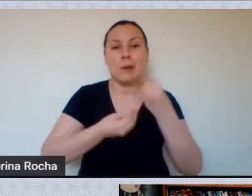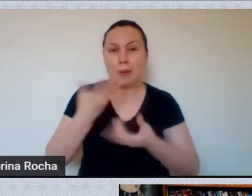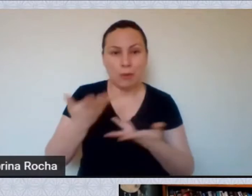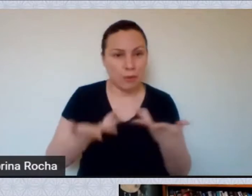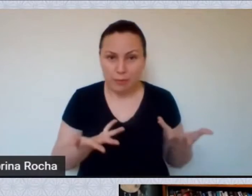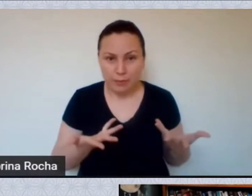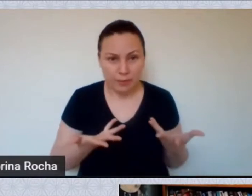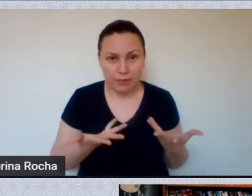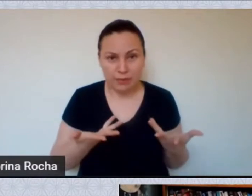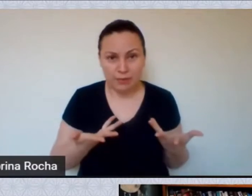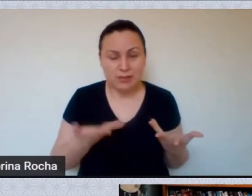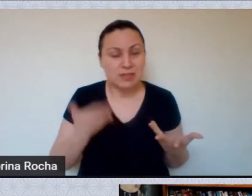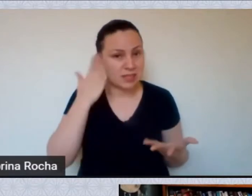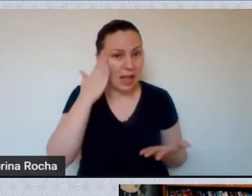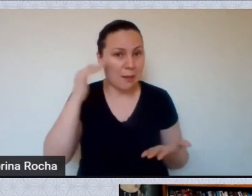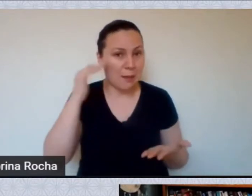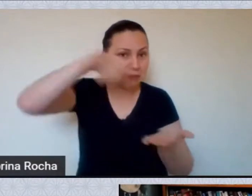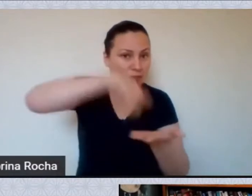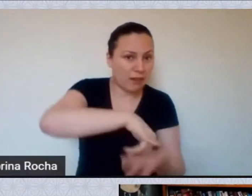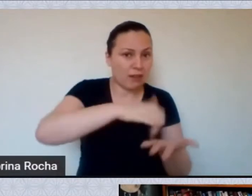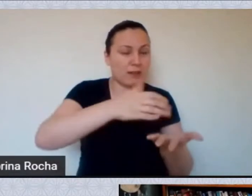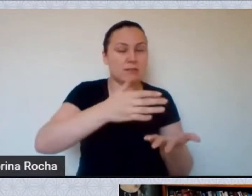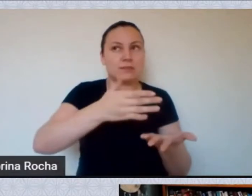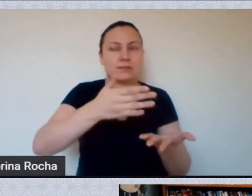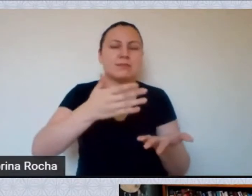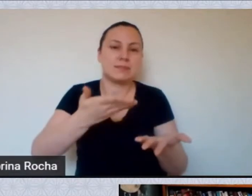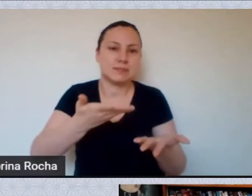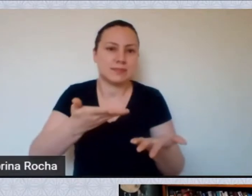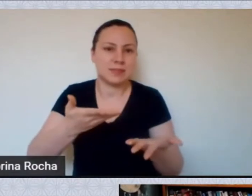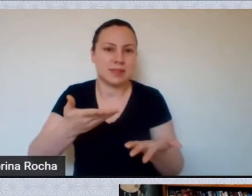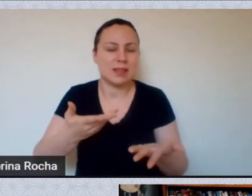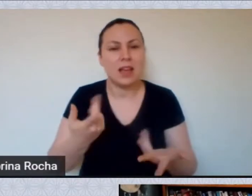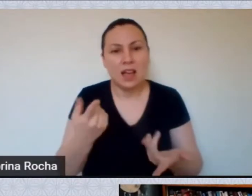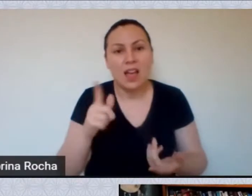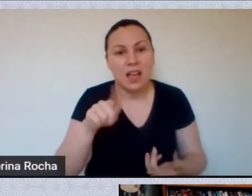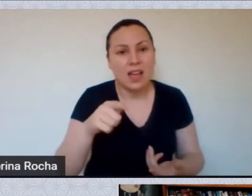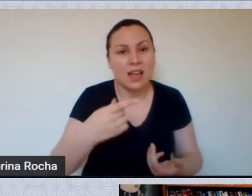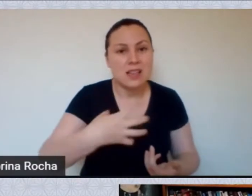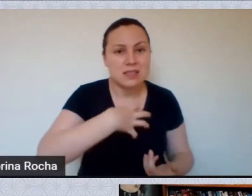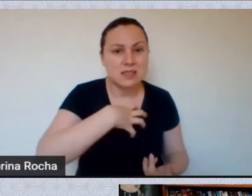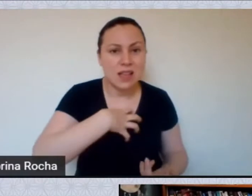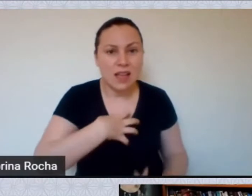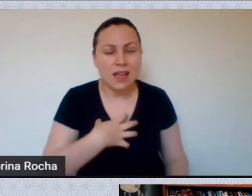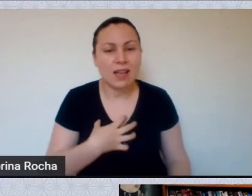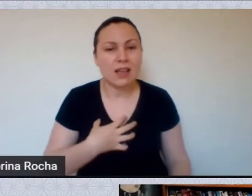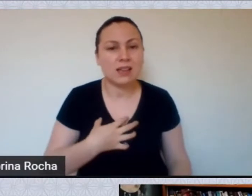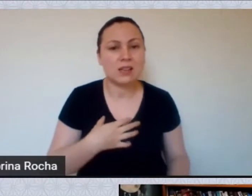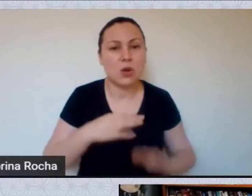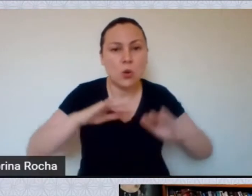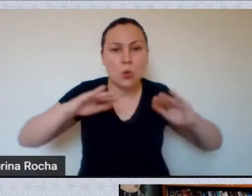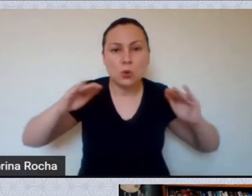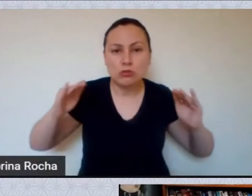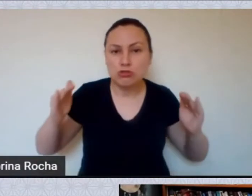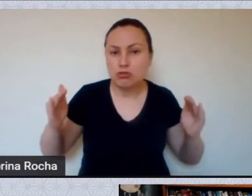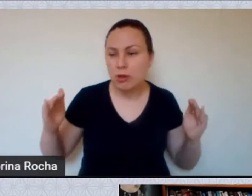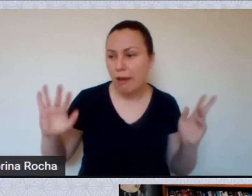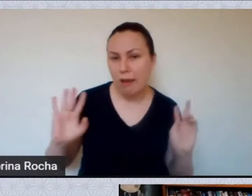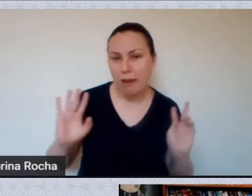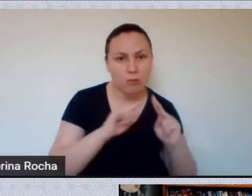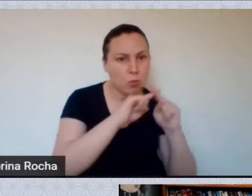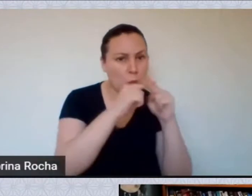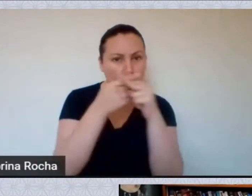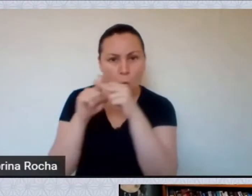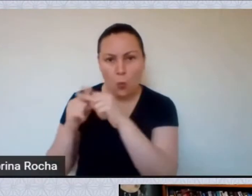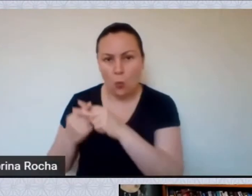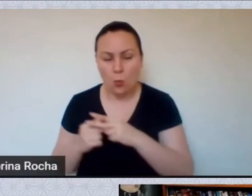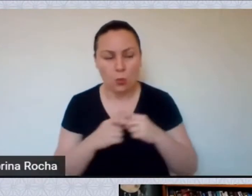né? Desde a aerodinâmica, que faz com que ele voe, até o combustível, as turbinas, os aparelhos que os pilotos